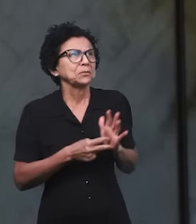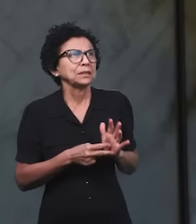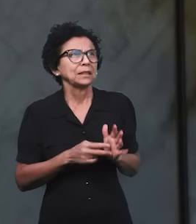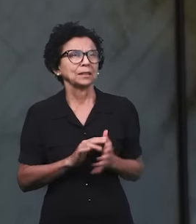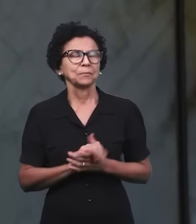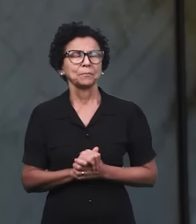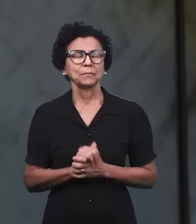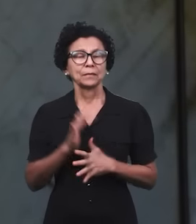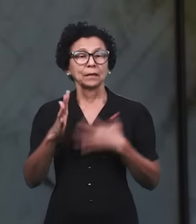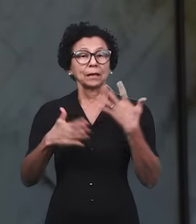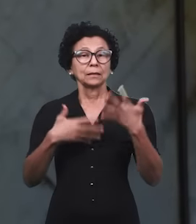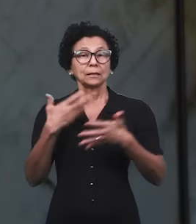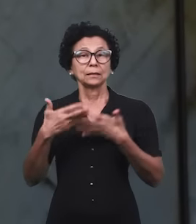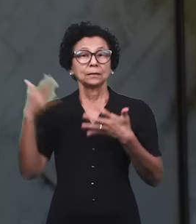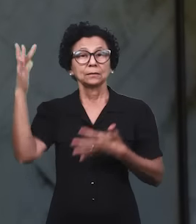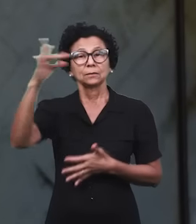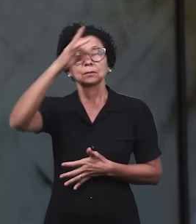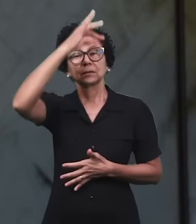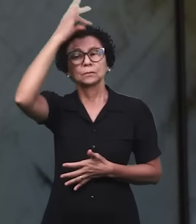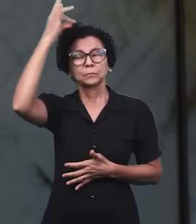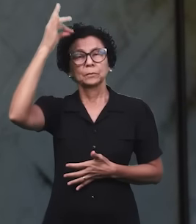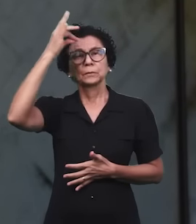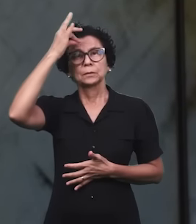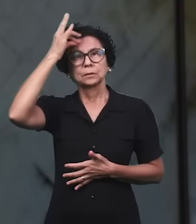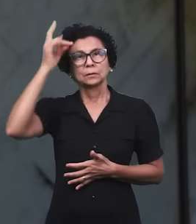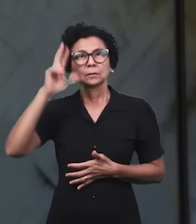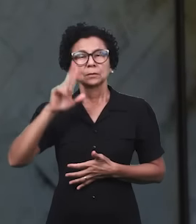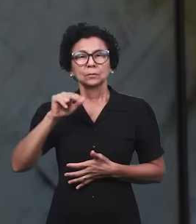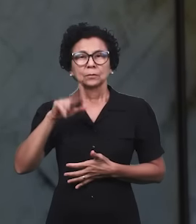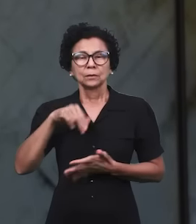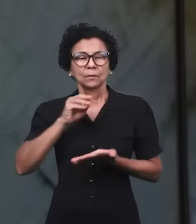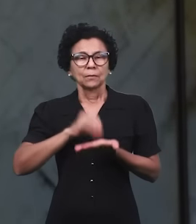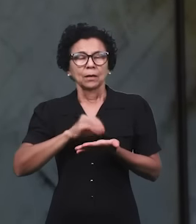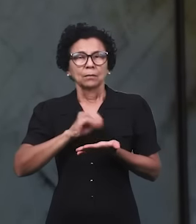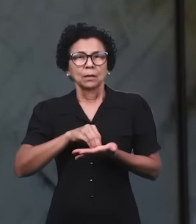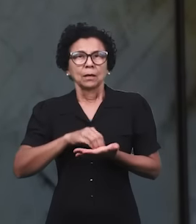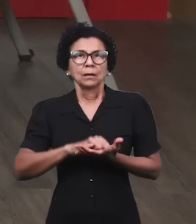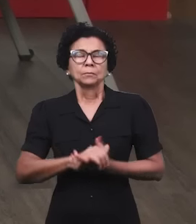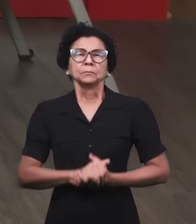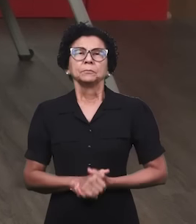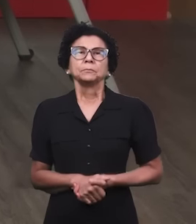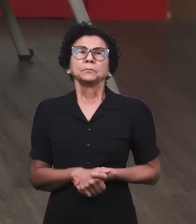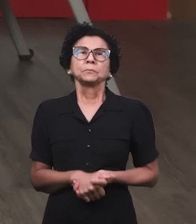a alegria do Espírito que nunca pode faltar?